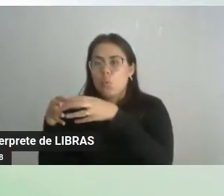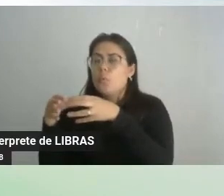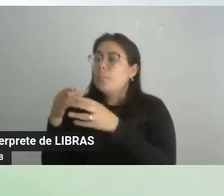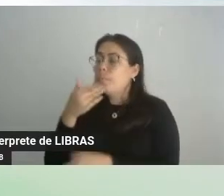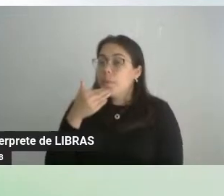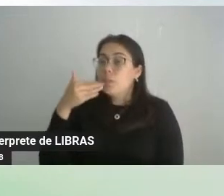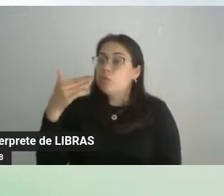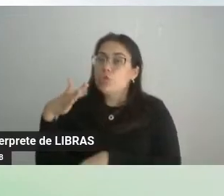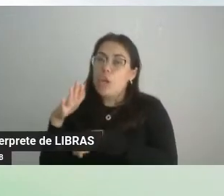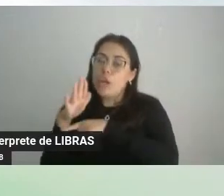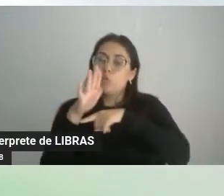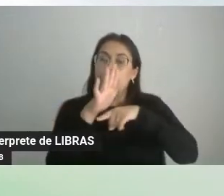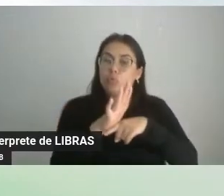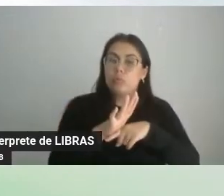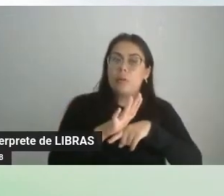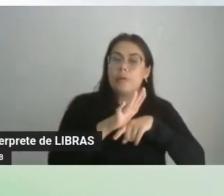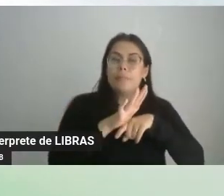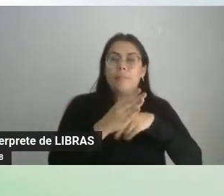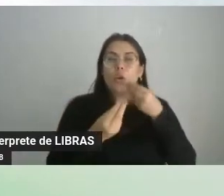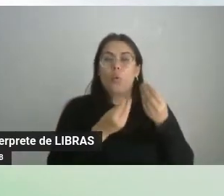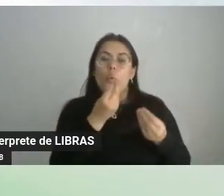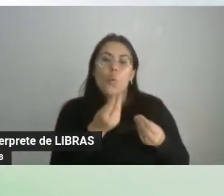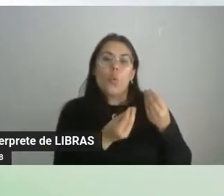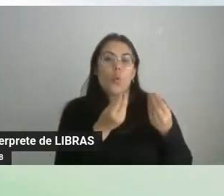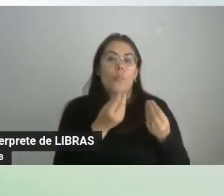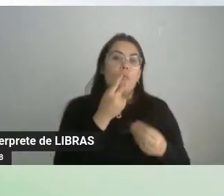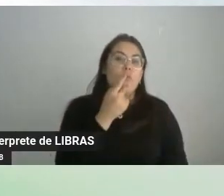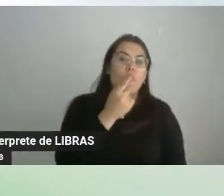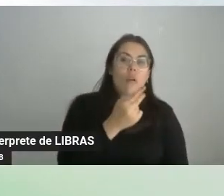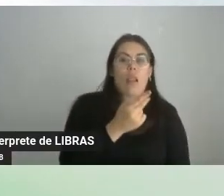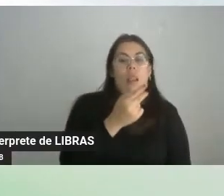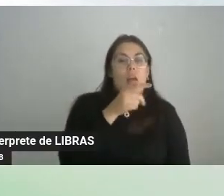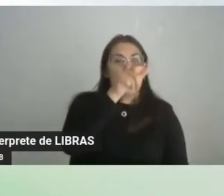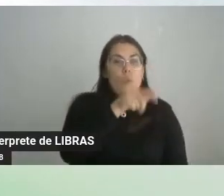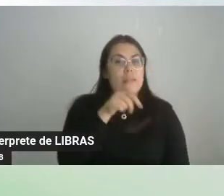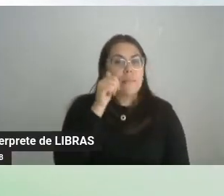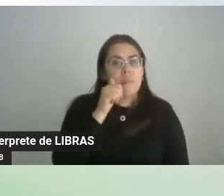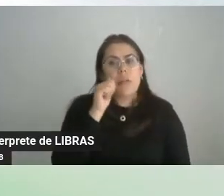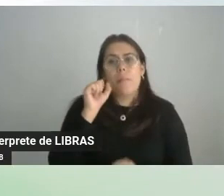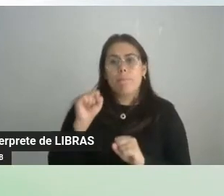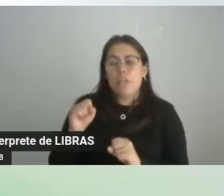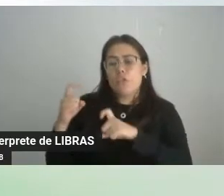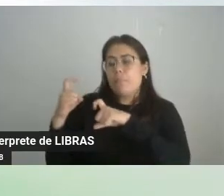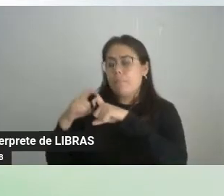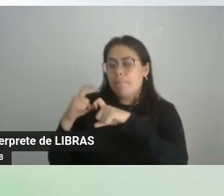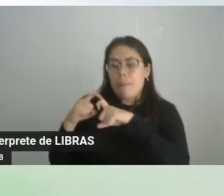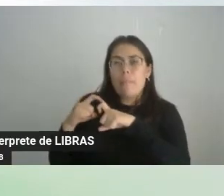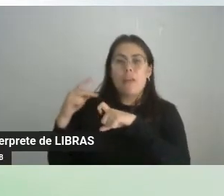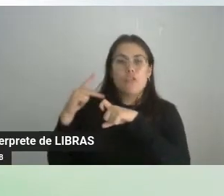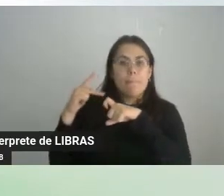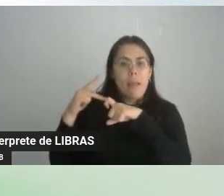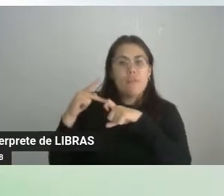outras esferas com profissionais de psicologia, de pediatria, que possam ter uma conversa com essa menina